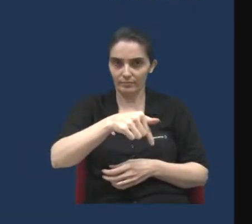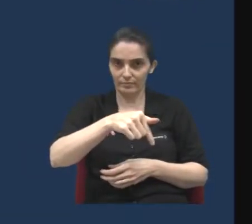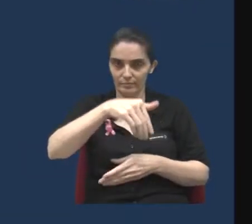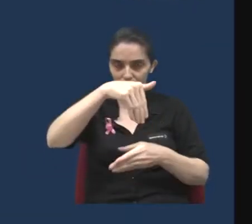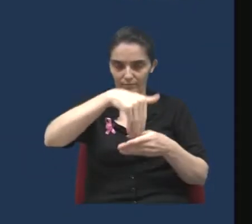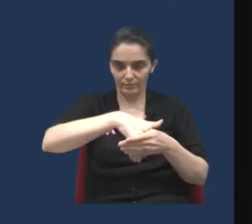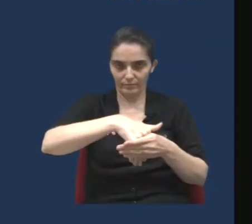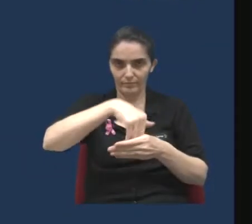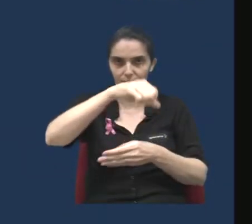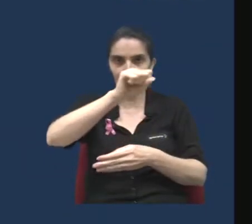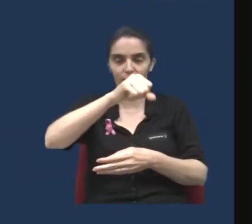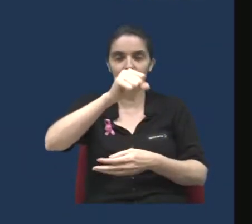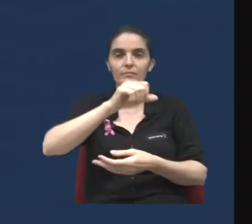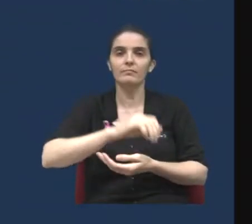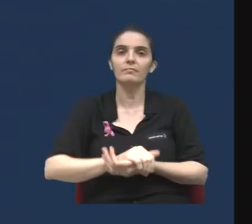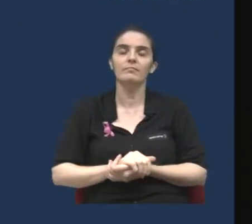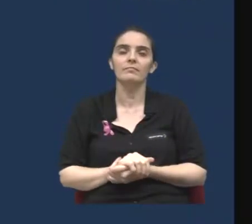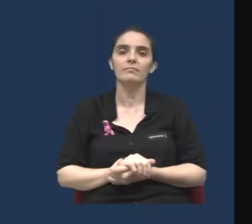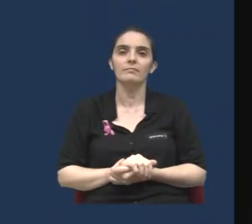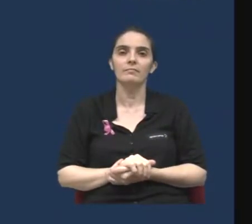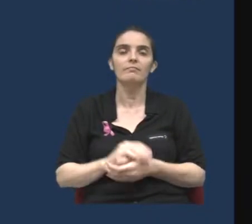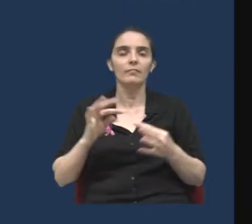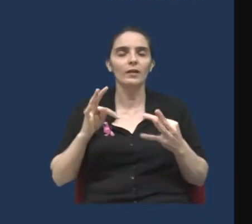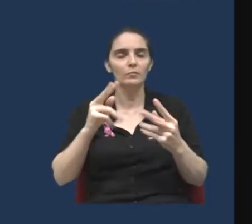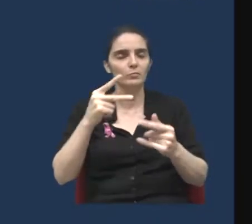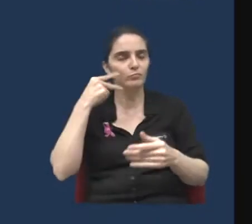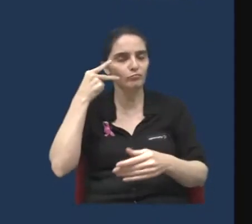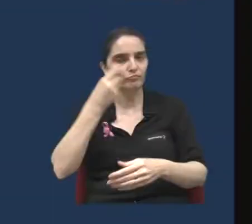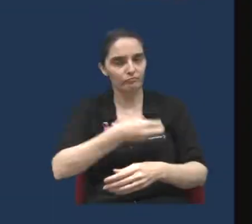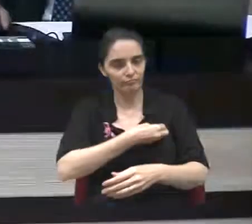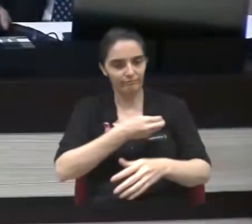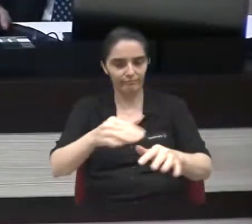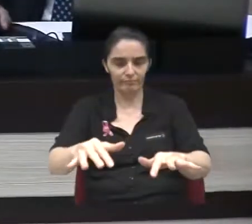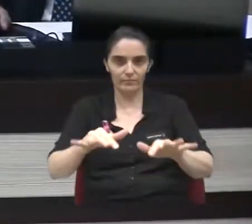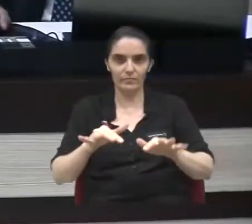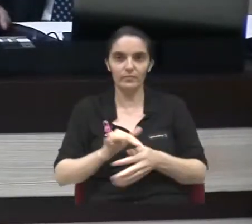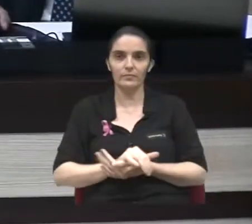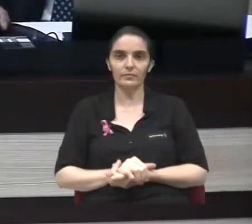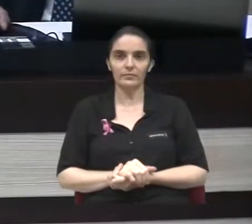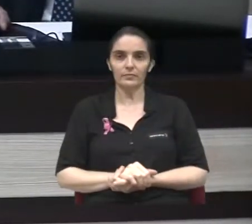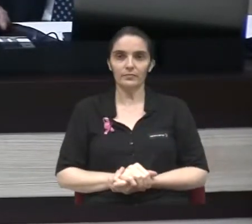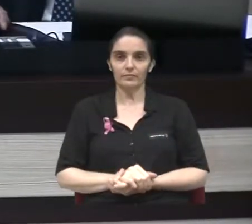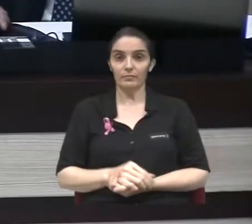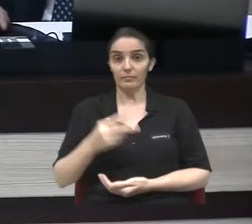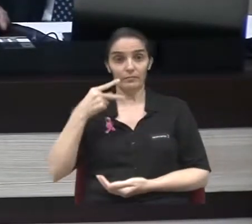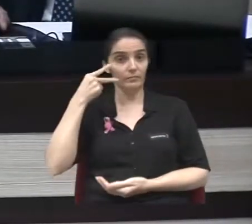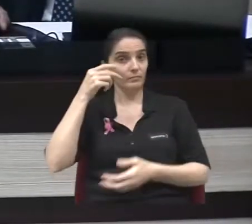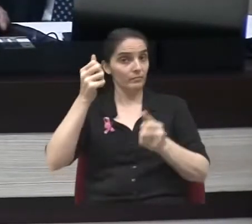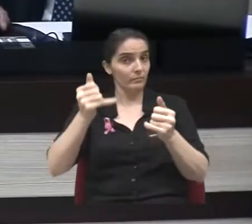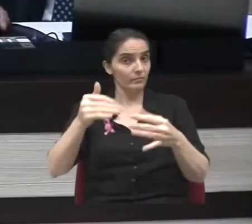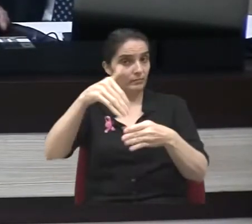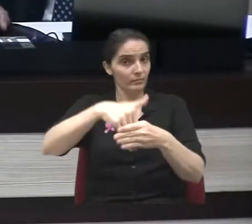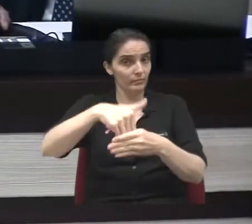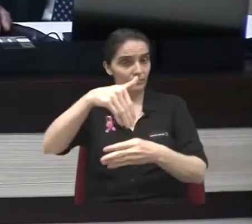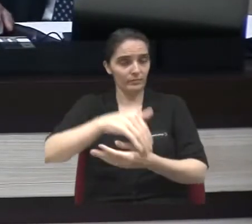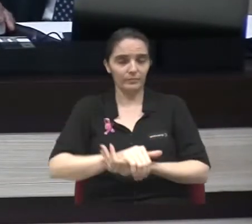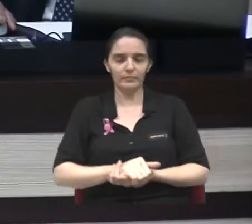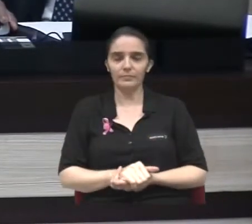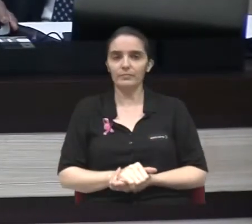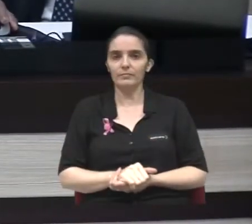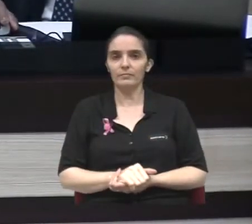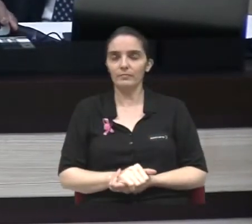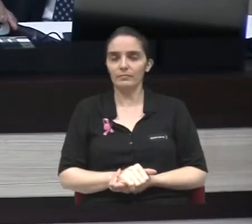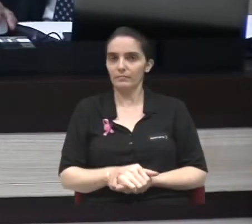favoráveis, todos os vereadores presentes no plenário. Algum vereador deseja justificar o voto?